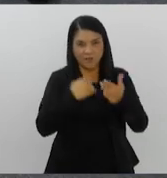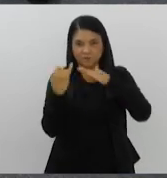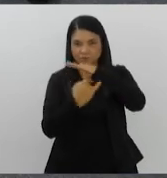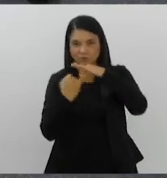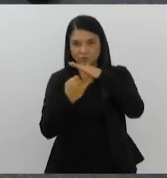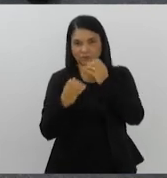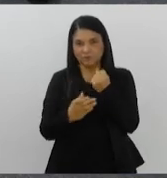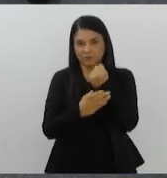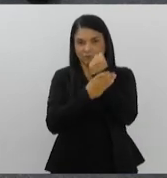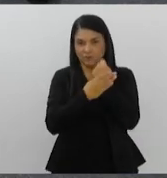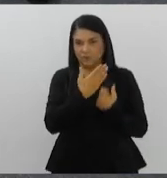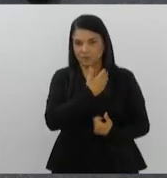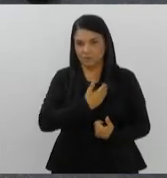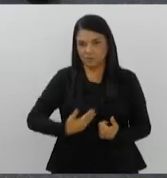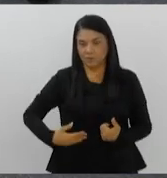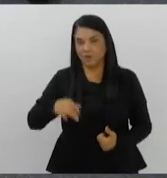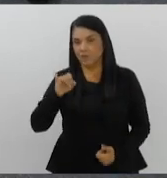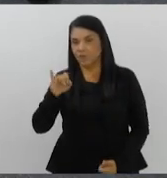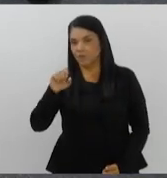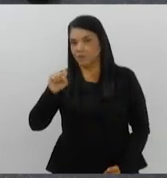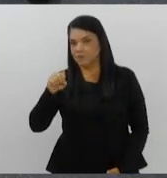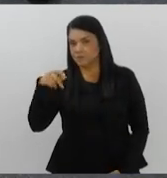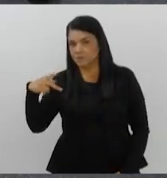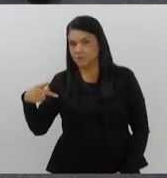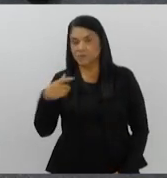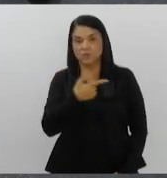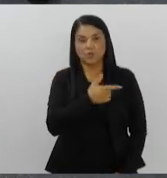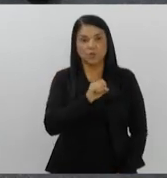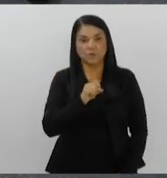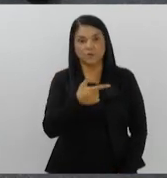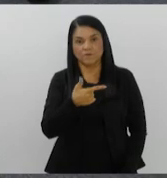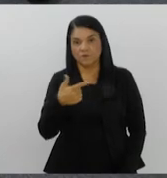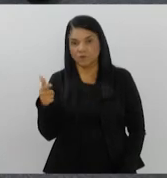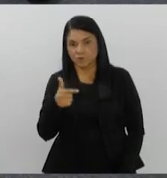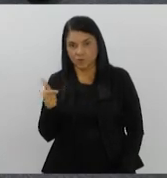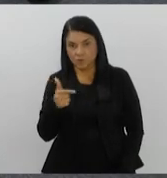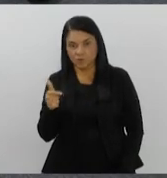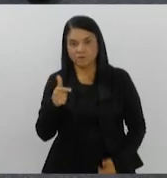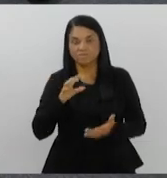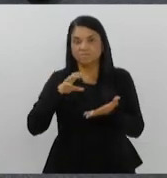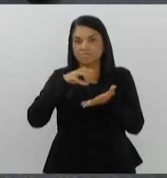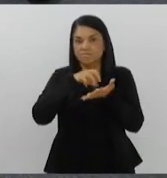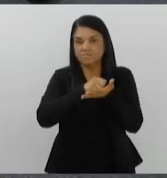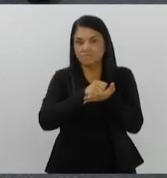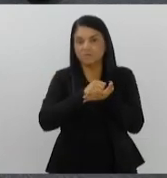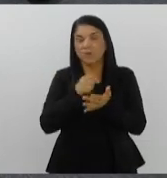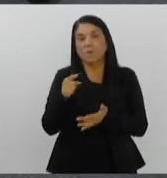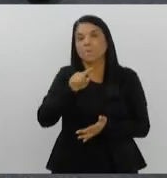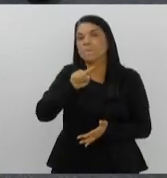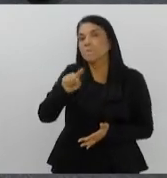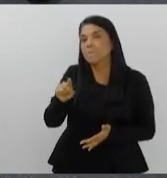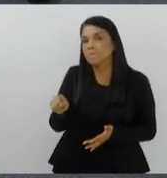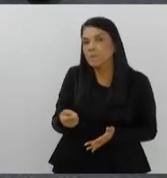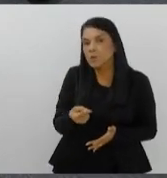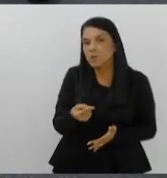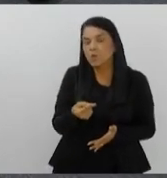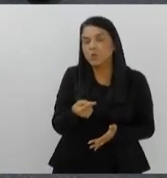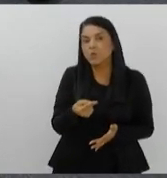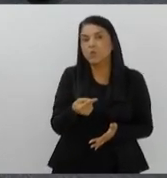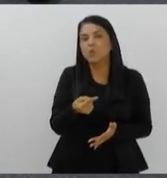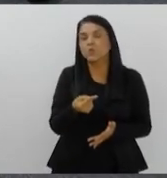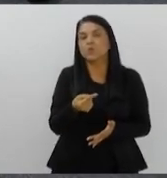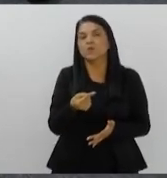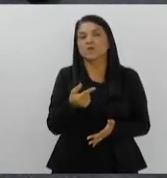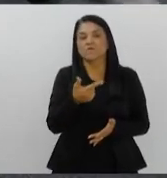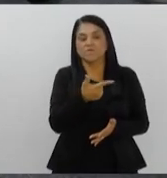de Segurança Pública, o ISP, no ano de 22 foram registrados 1.022 casos